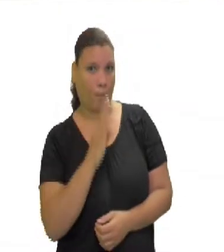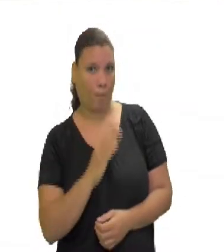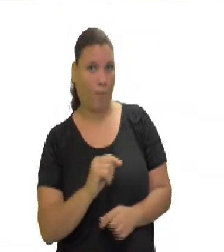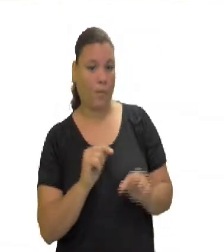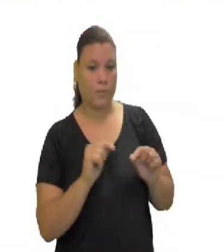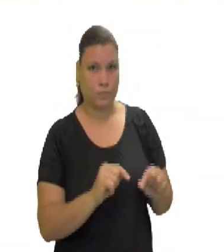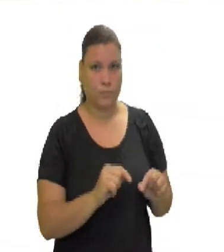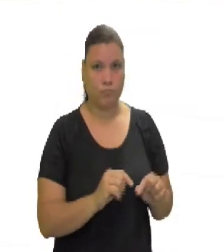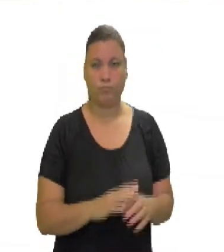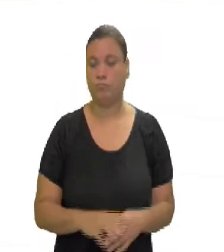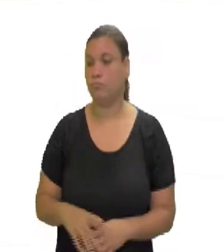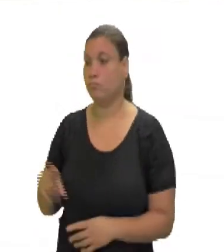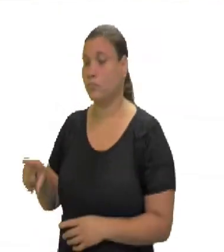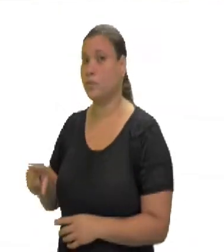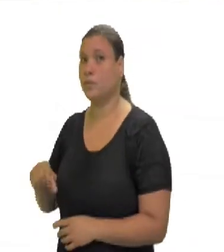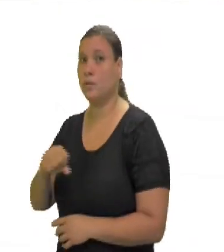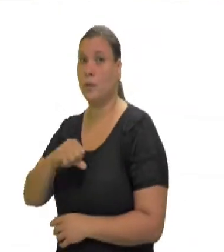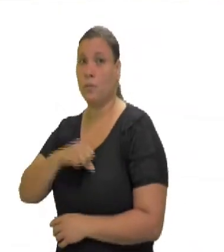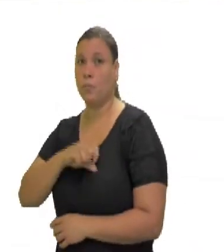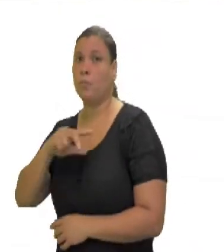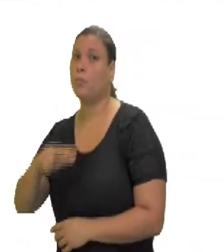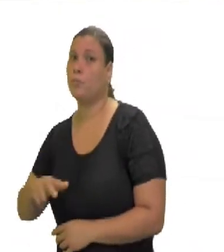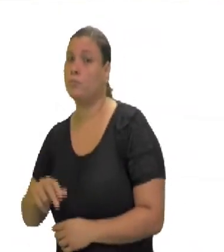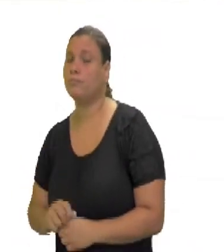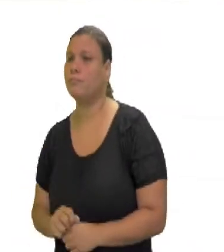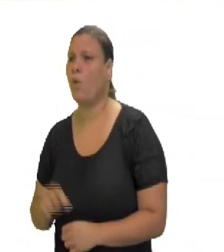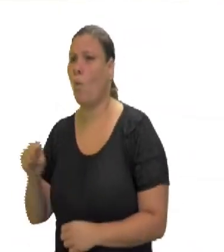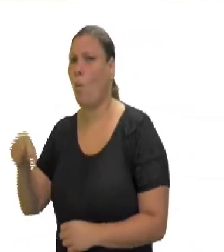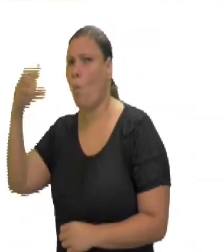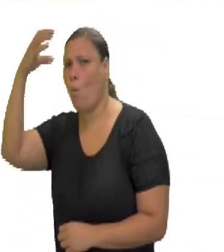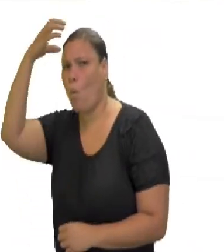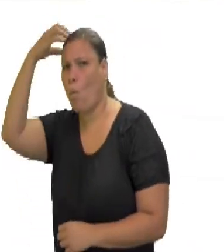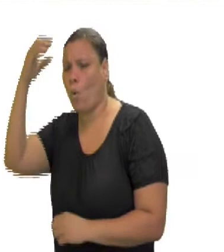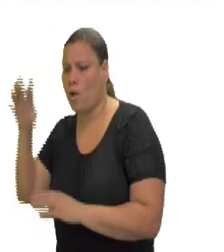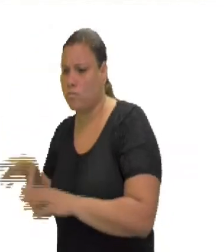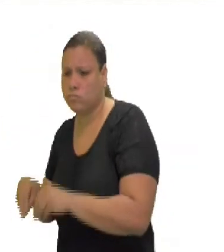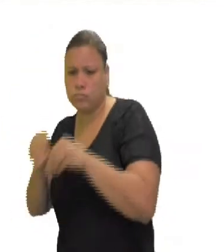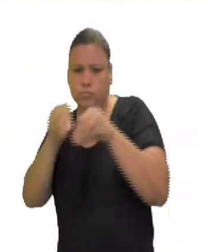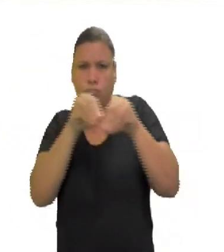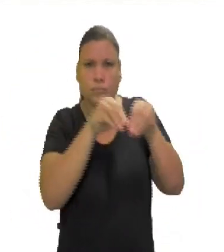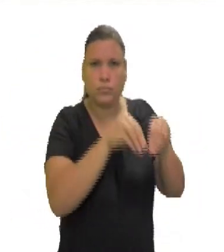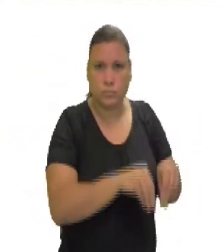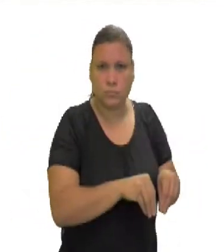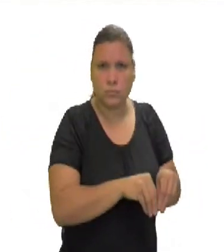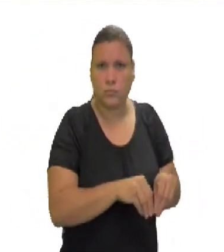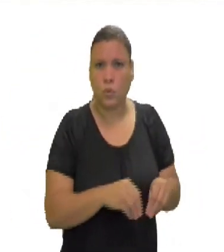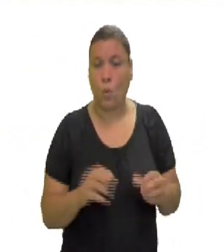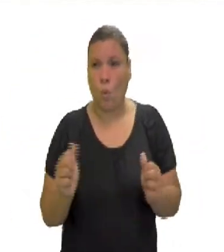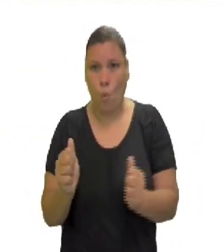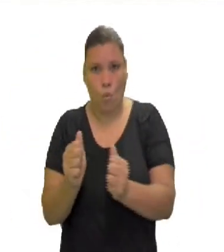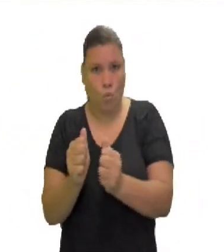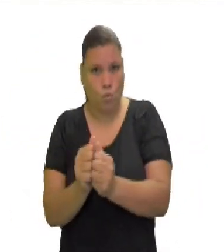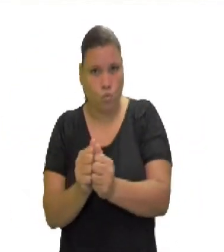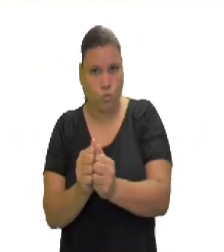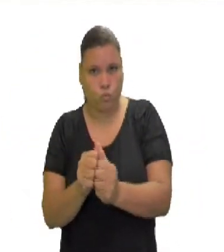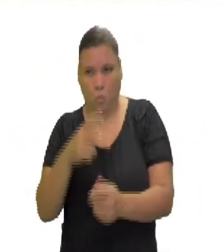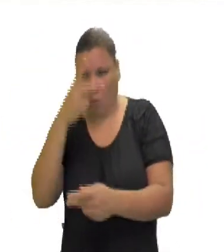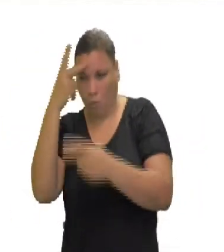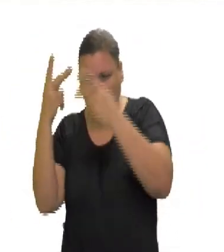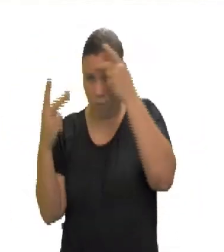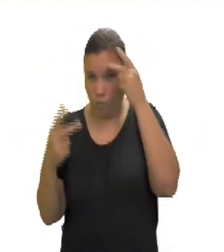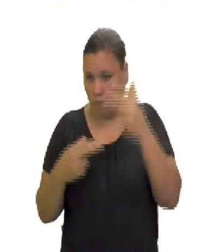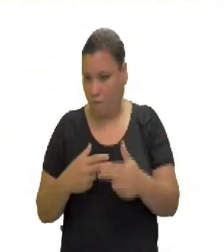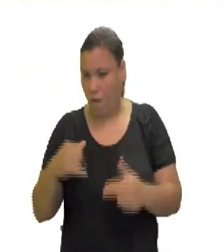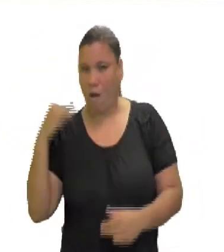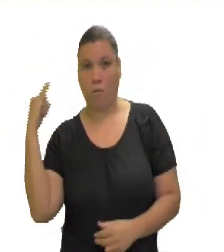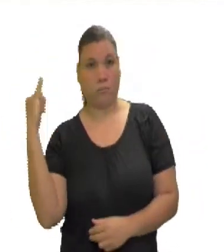Portugal vieram para cá, o rei veio e ele trouxe com ele várias pessoas importantes para cuidar do Brasil.